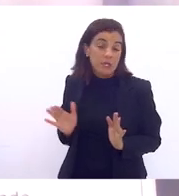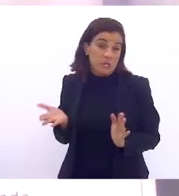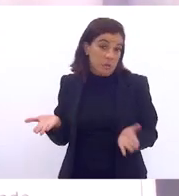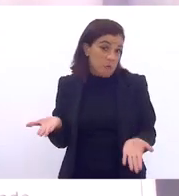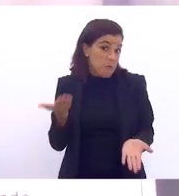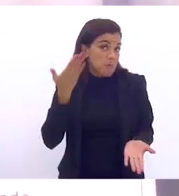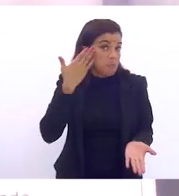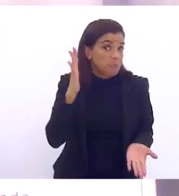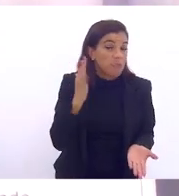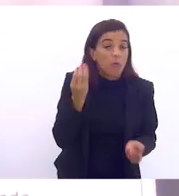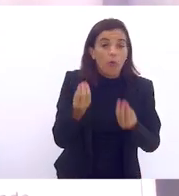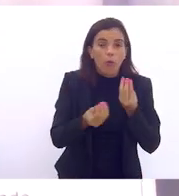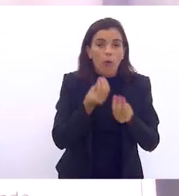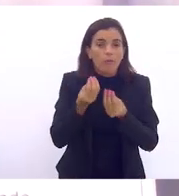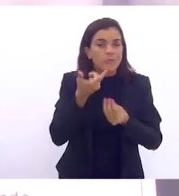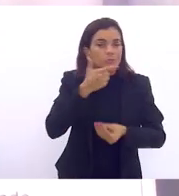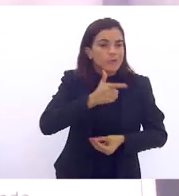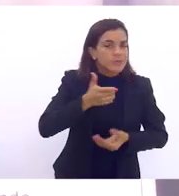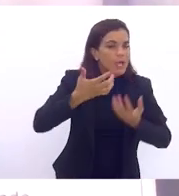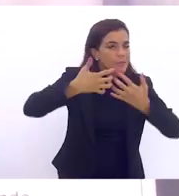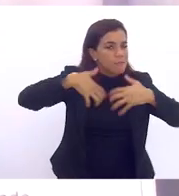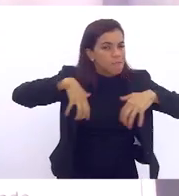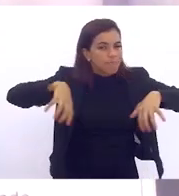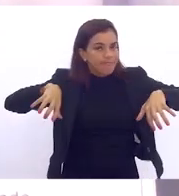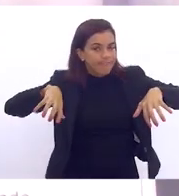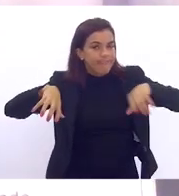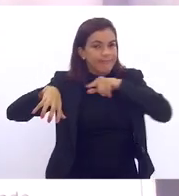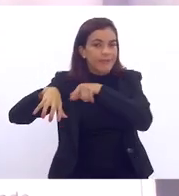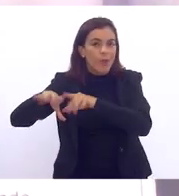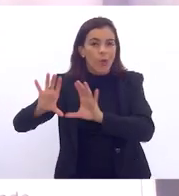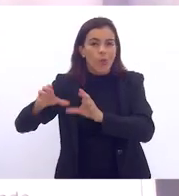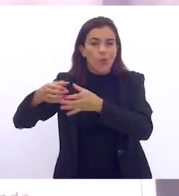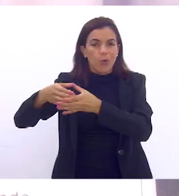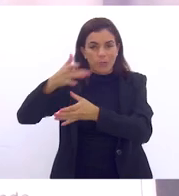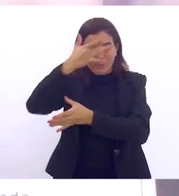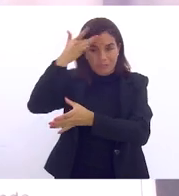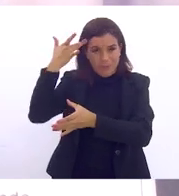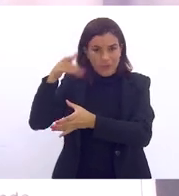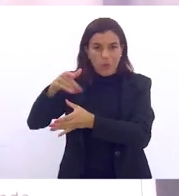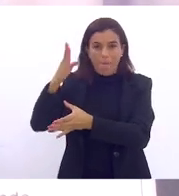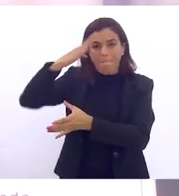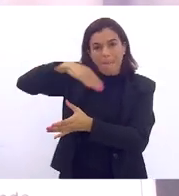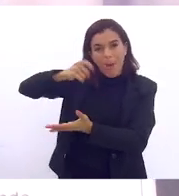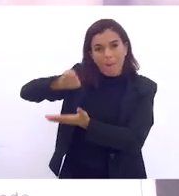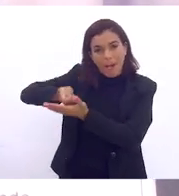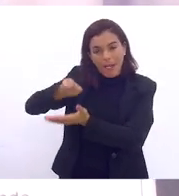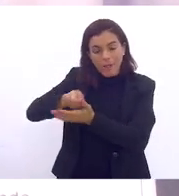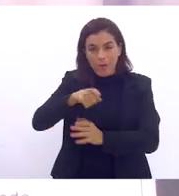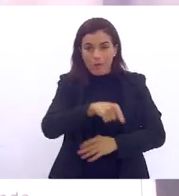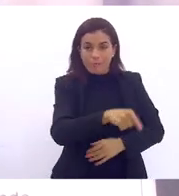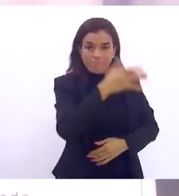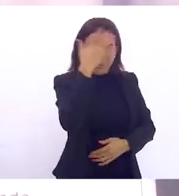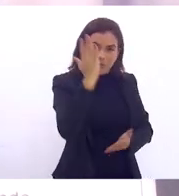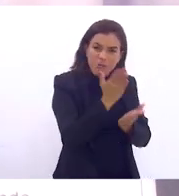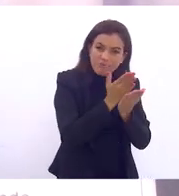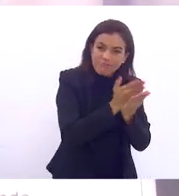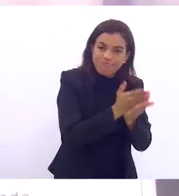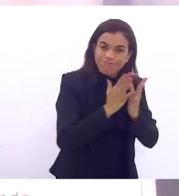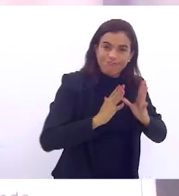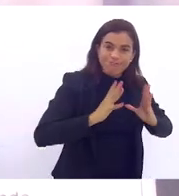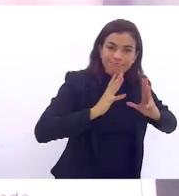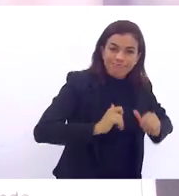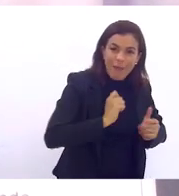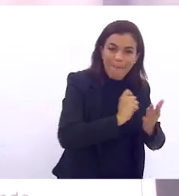que forma que a gente conseguiria separar esse joio eh desse trigo e um fato